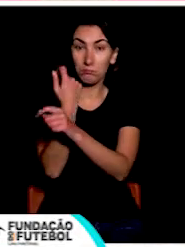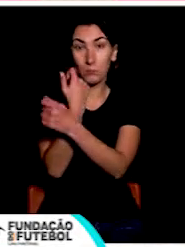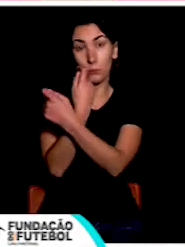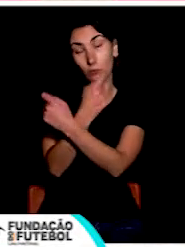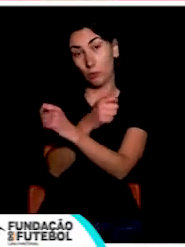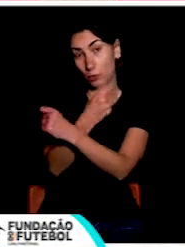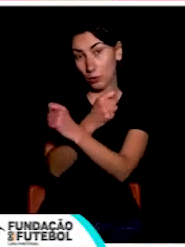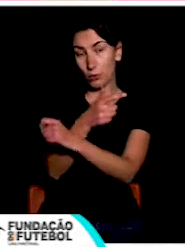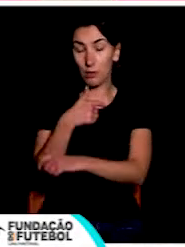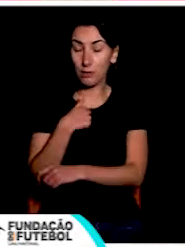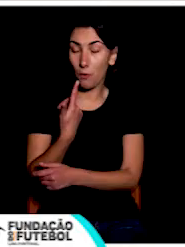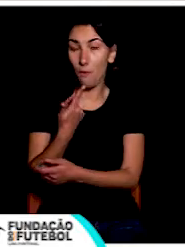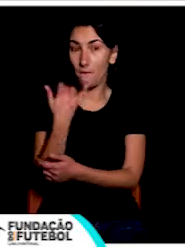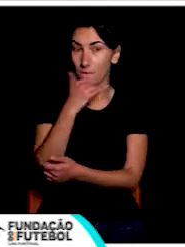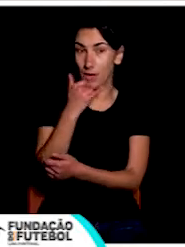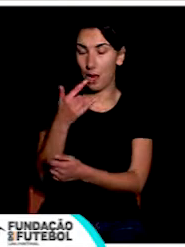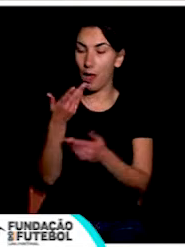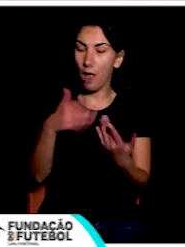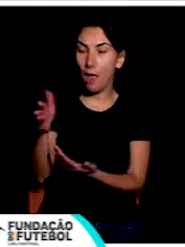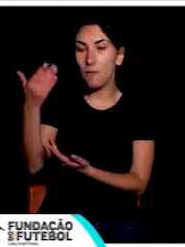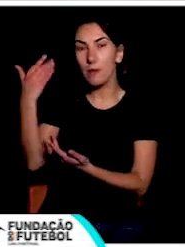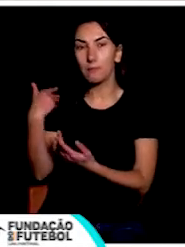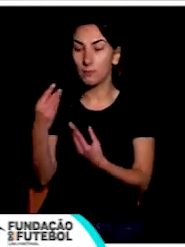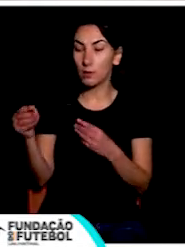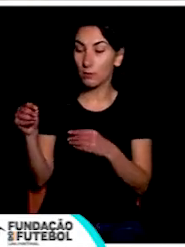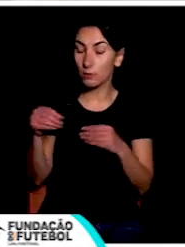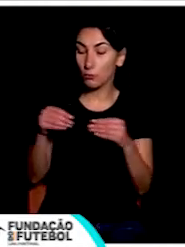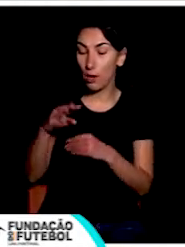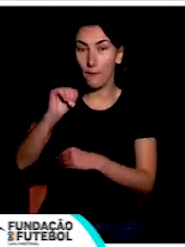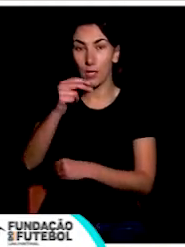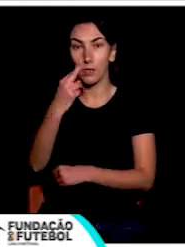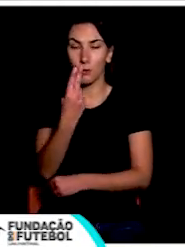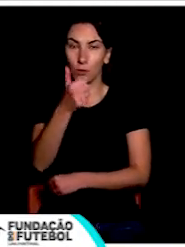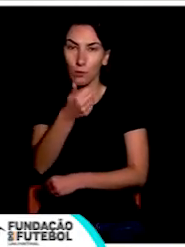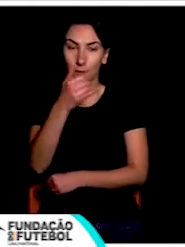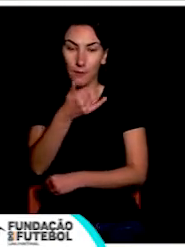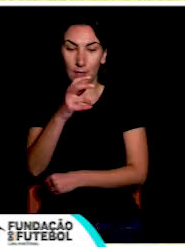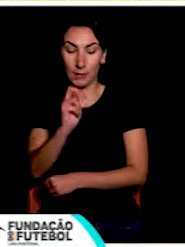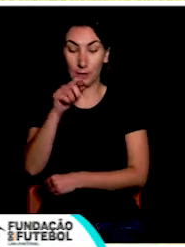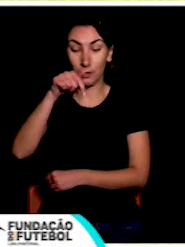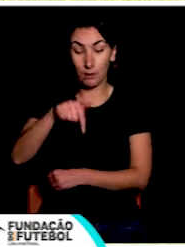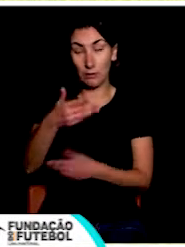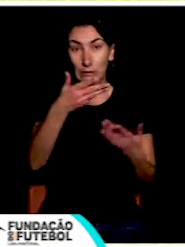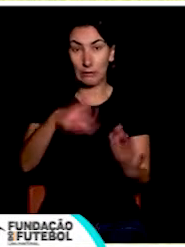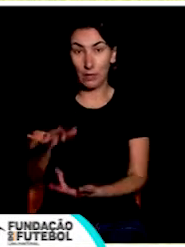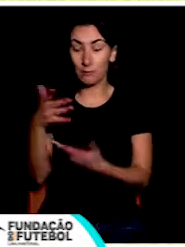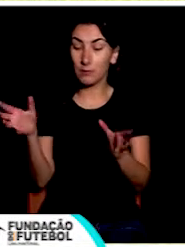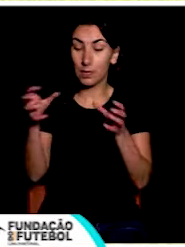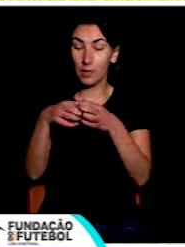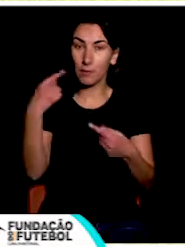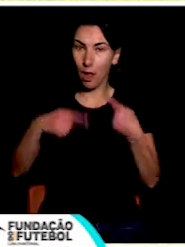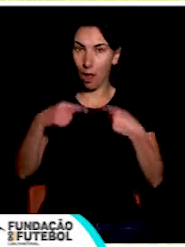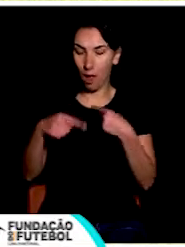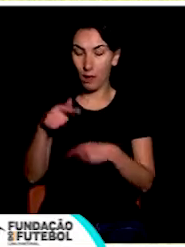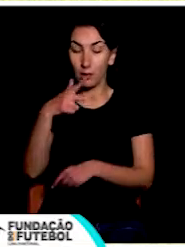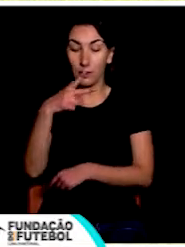no Leixões. Estou feliz. Na época passada, jogava pelos sub-23 de Leixões. Esta época, na primeira equipa dos matosinhenses,